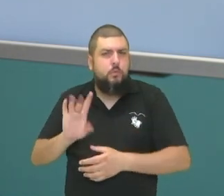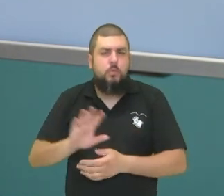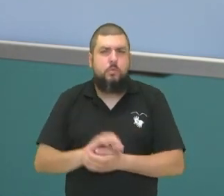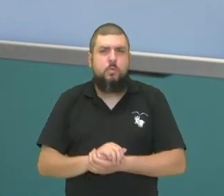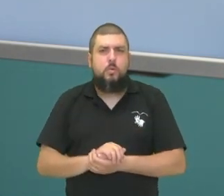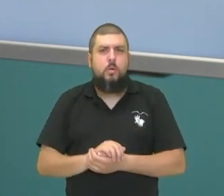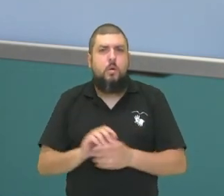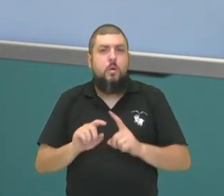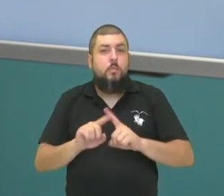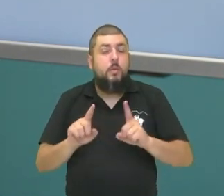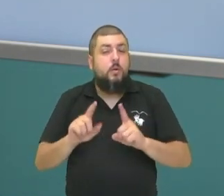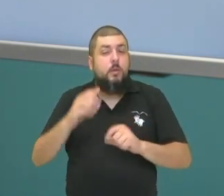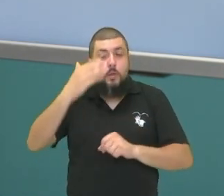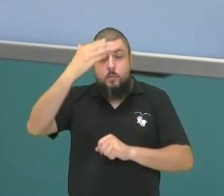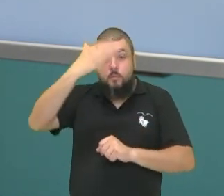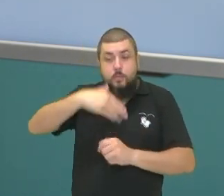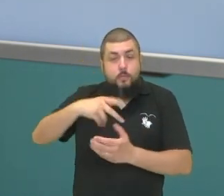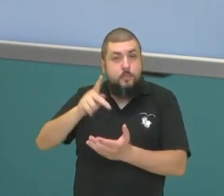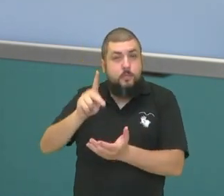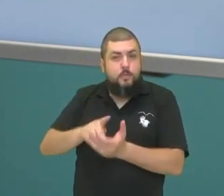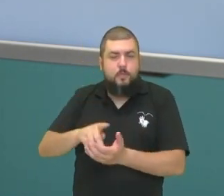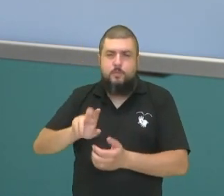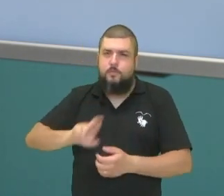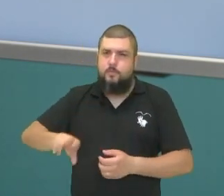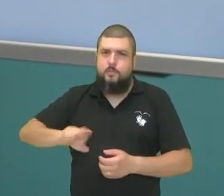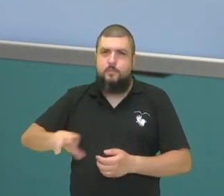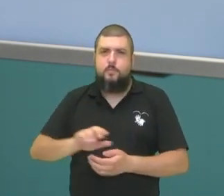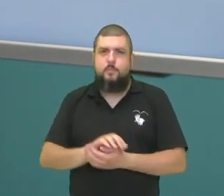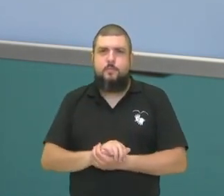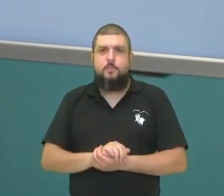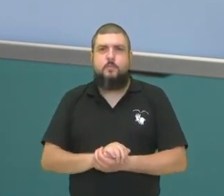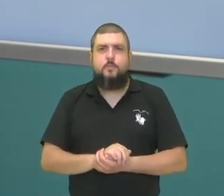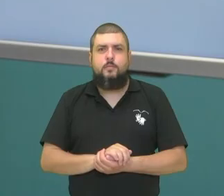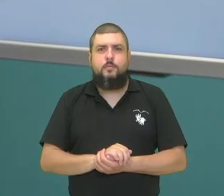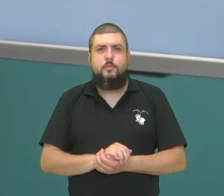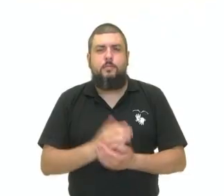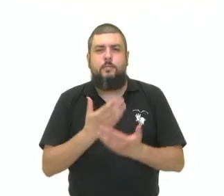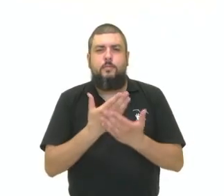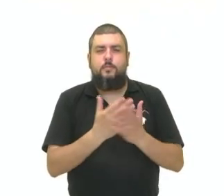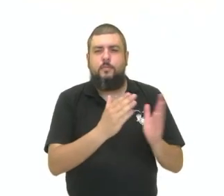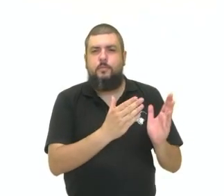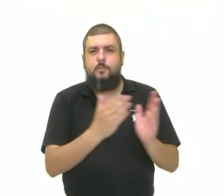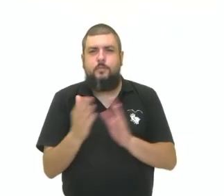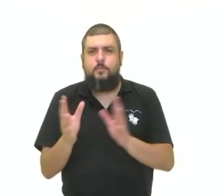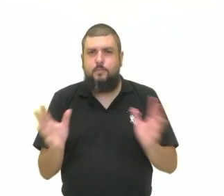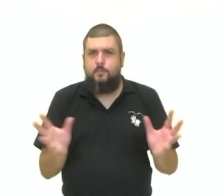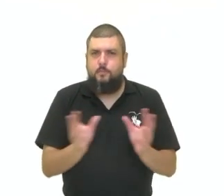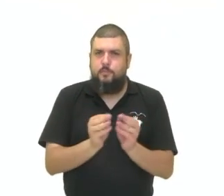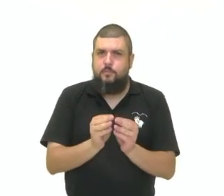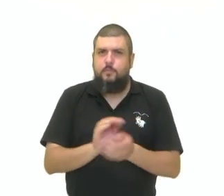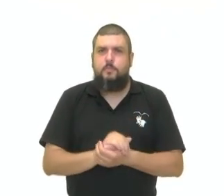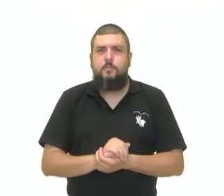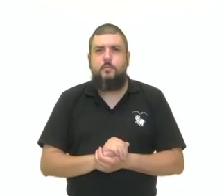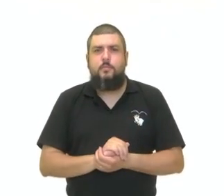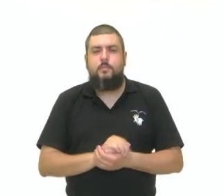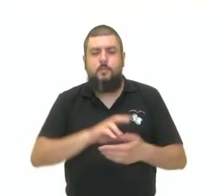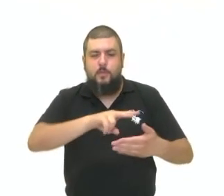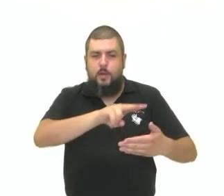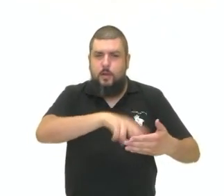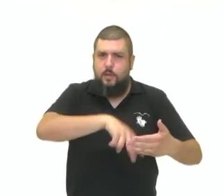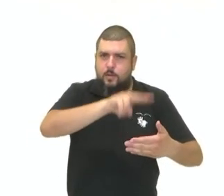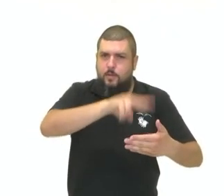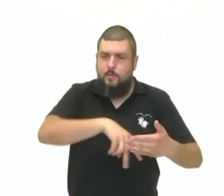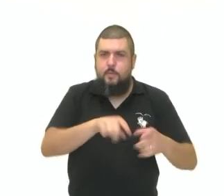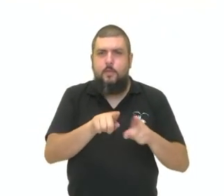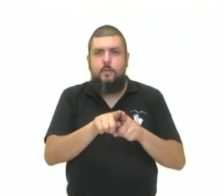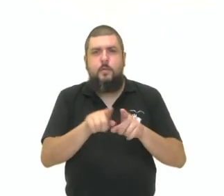não prova que ela é verdade. Estamos chegando ao fim na aula de hoje. Realizamos a leitura e compreensão de fragmento